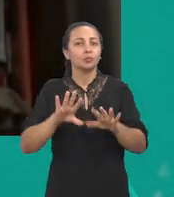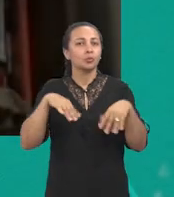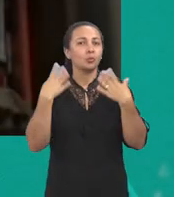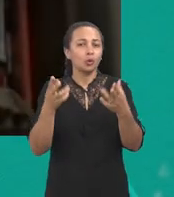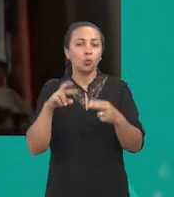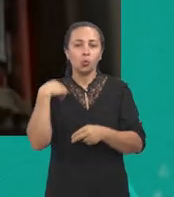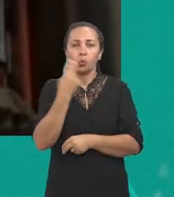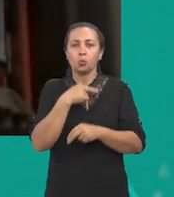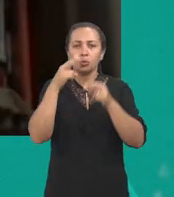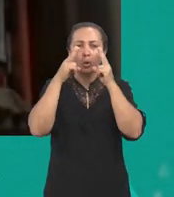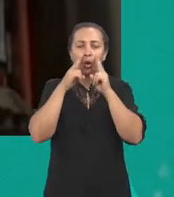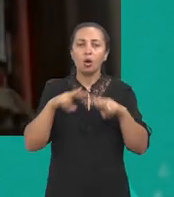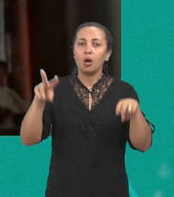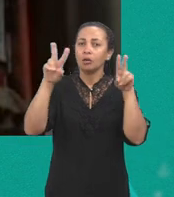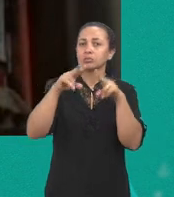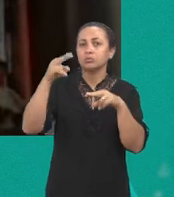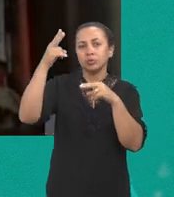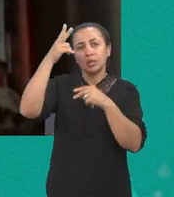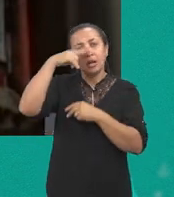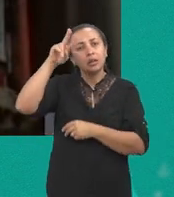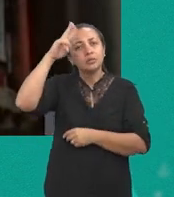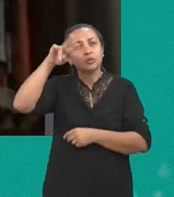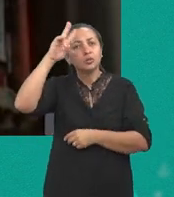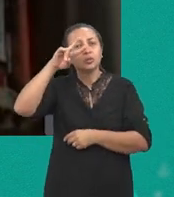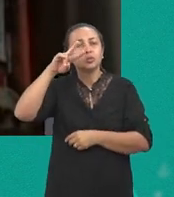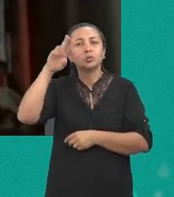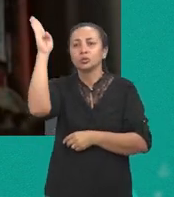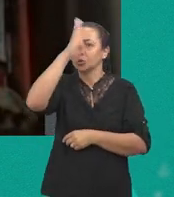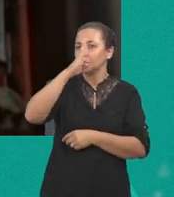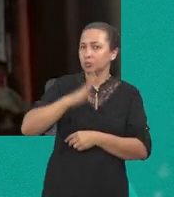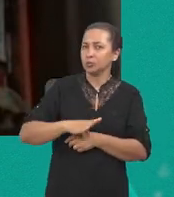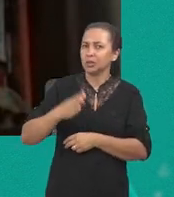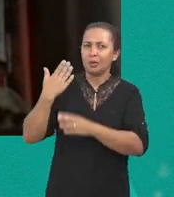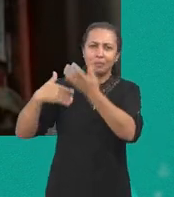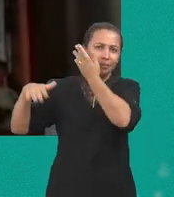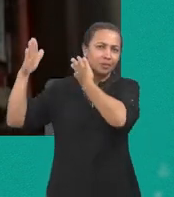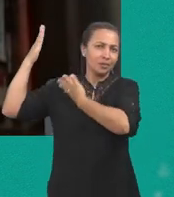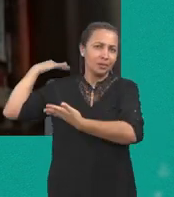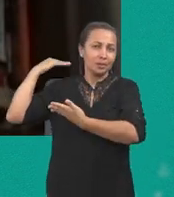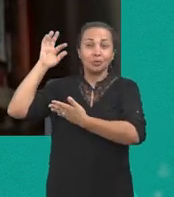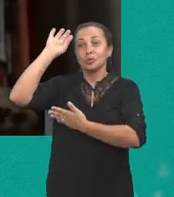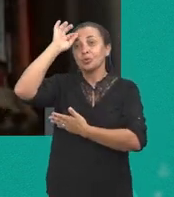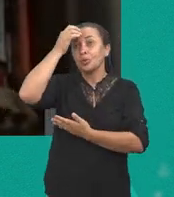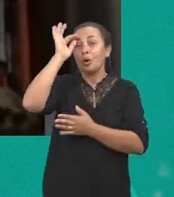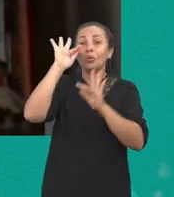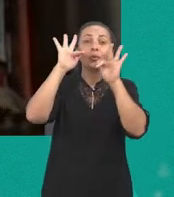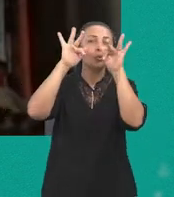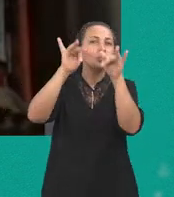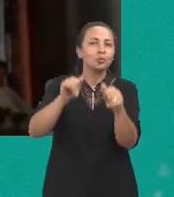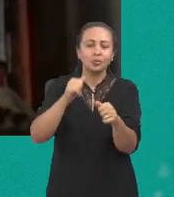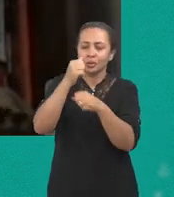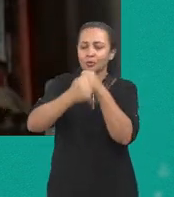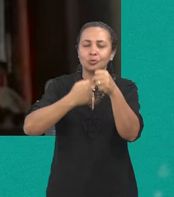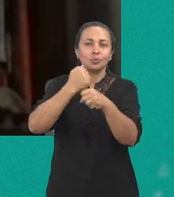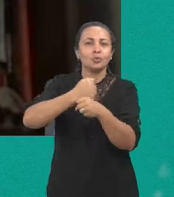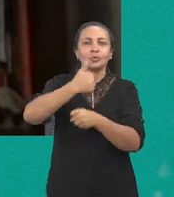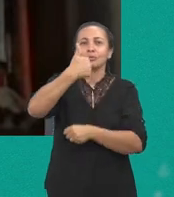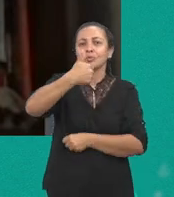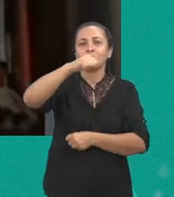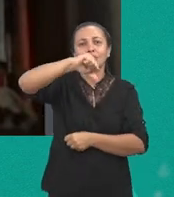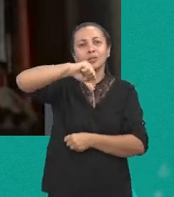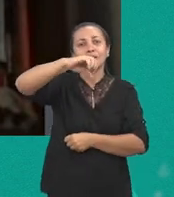e quando nós olhamos a história é Educacional do Brasil Somente no final dos anos